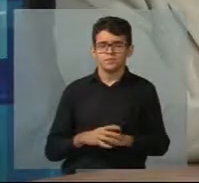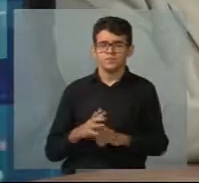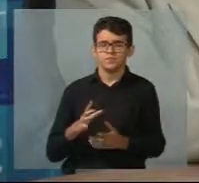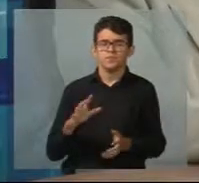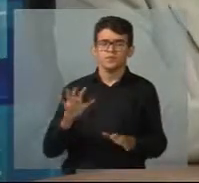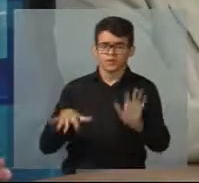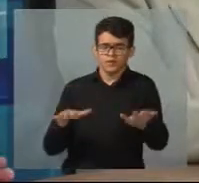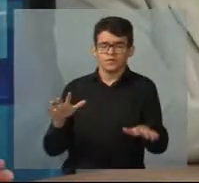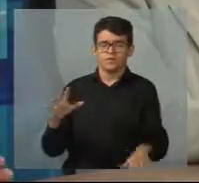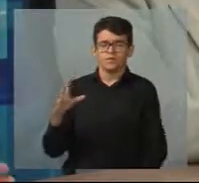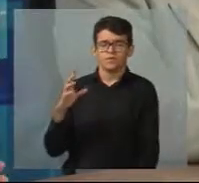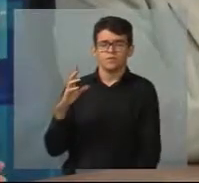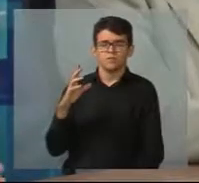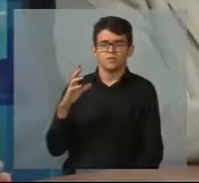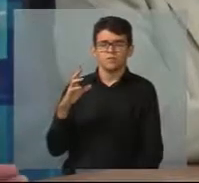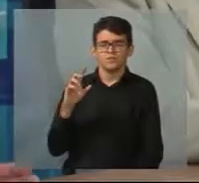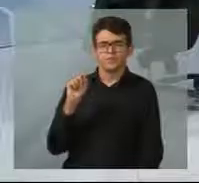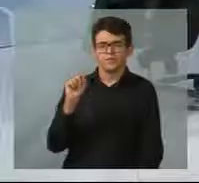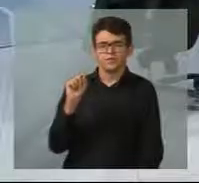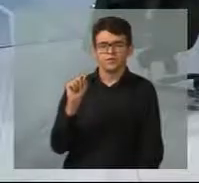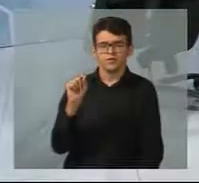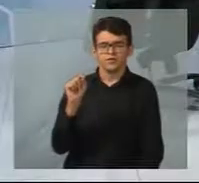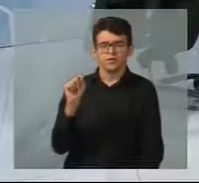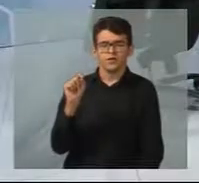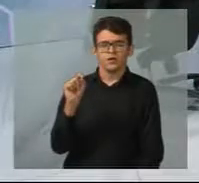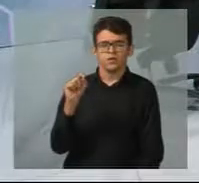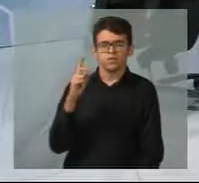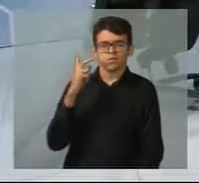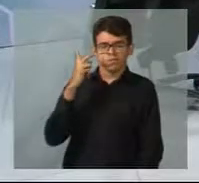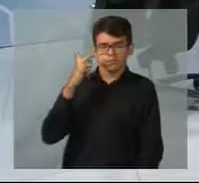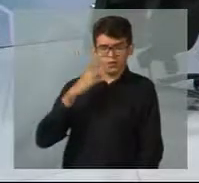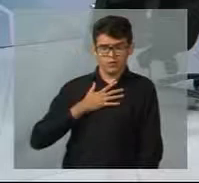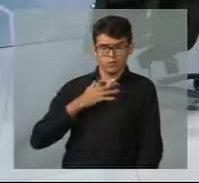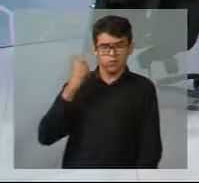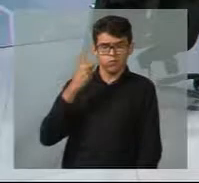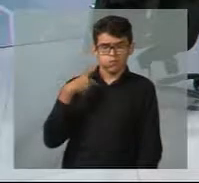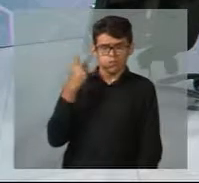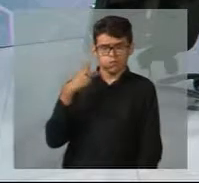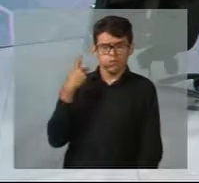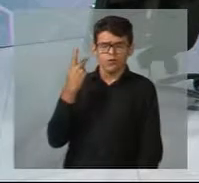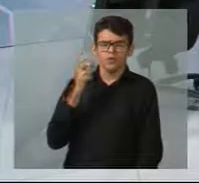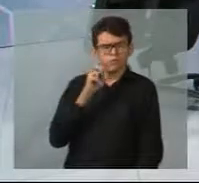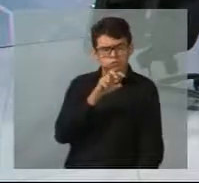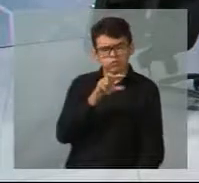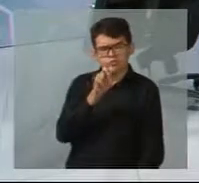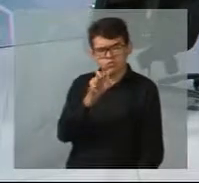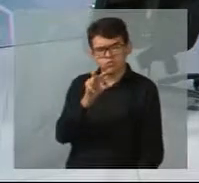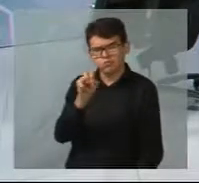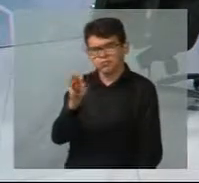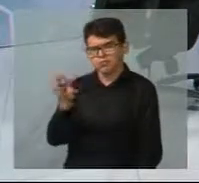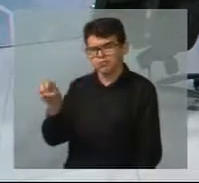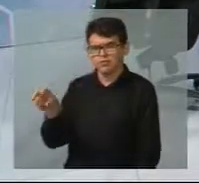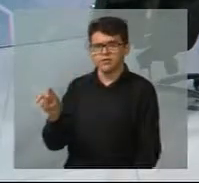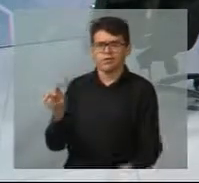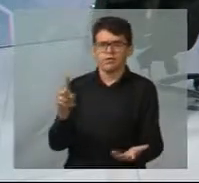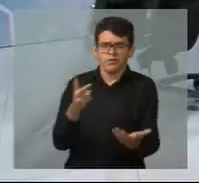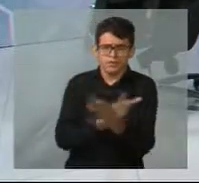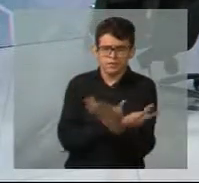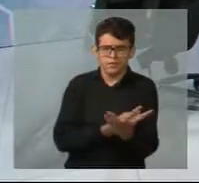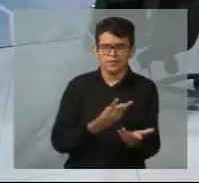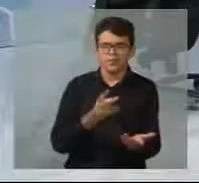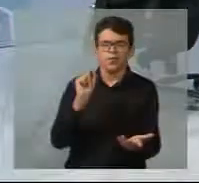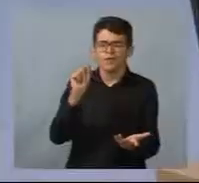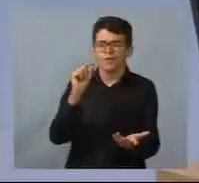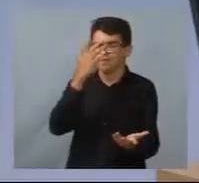Fazenda Nacional há muitos anos e via as manobras para não pagar os impostos, para sonegar. Isso é